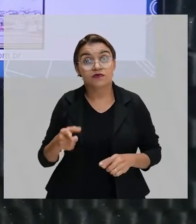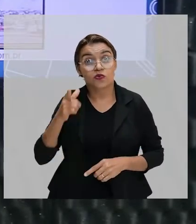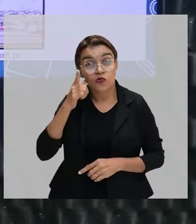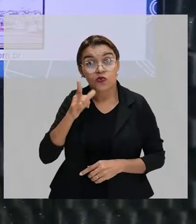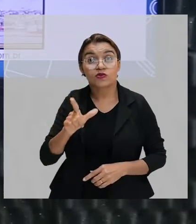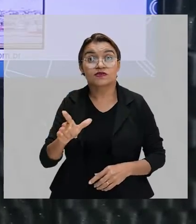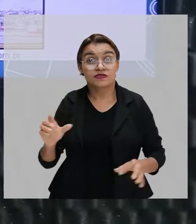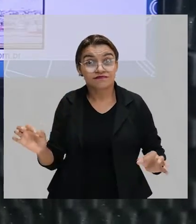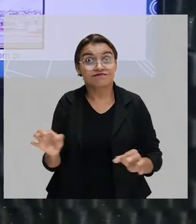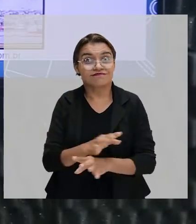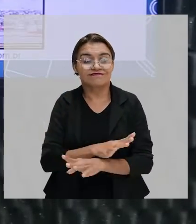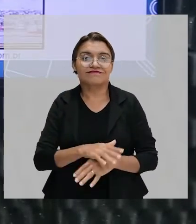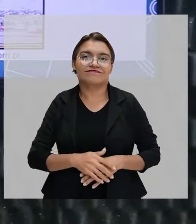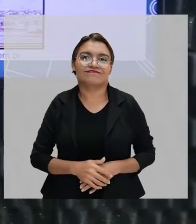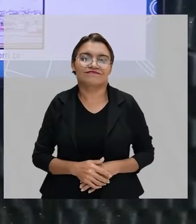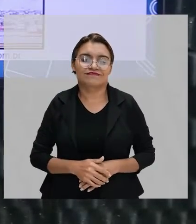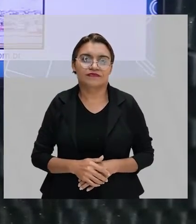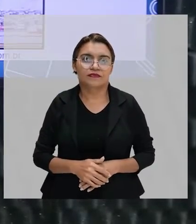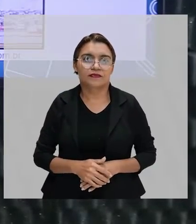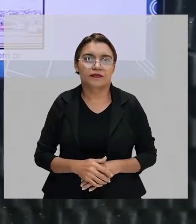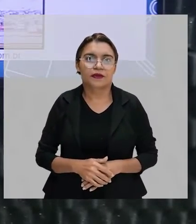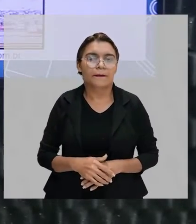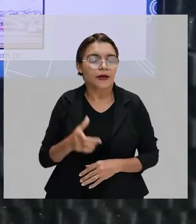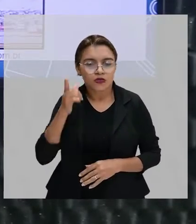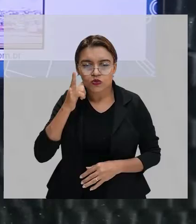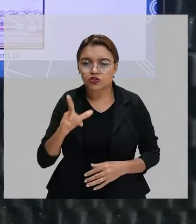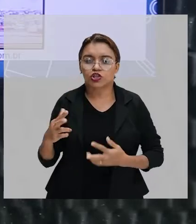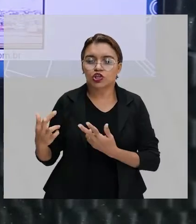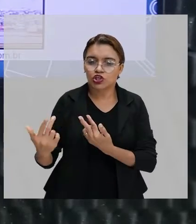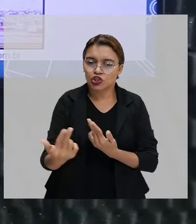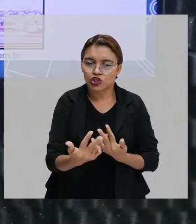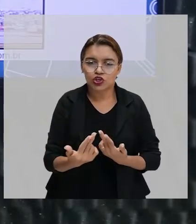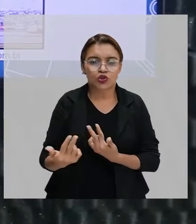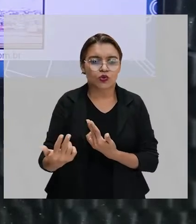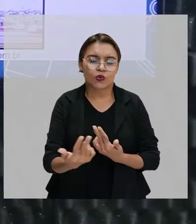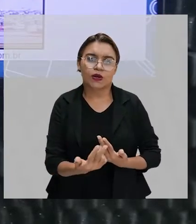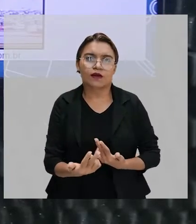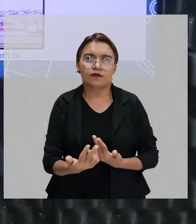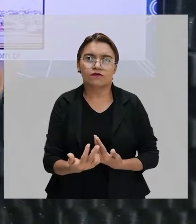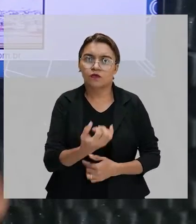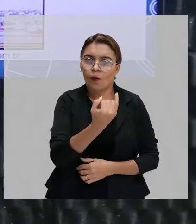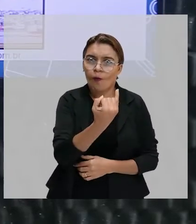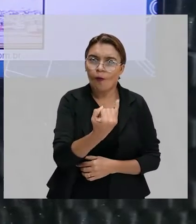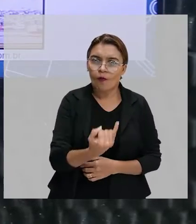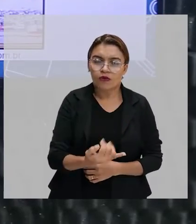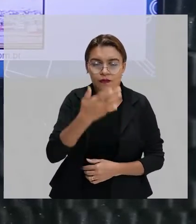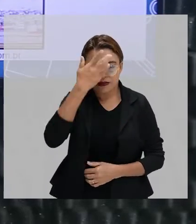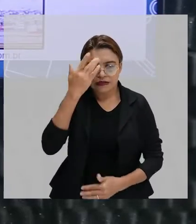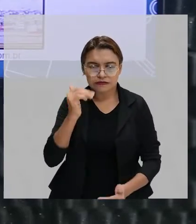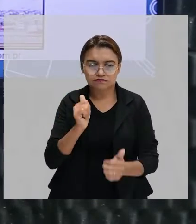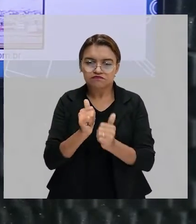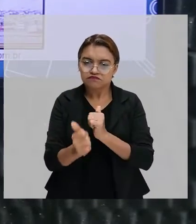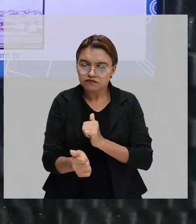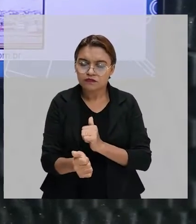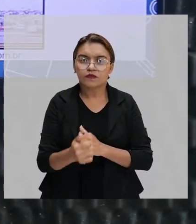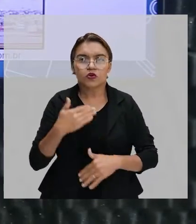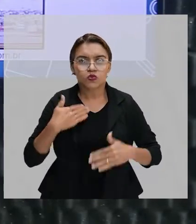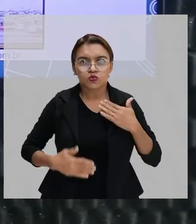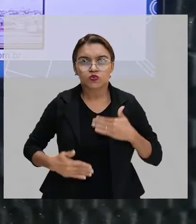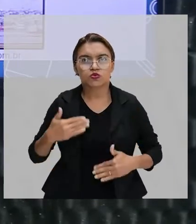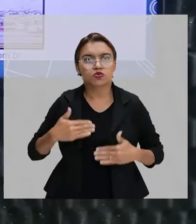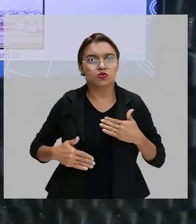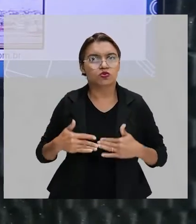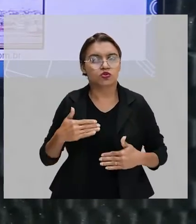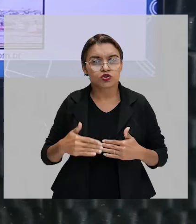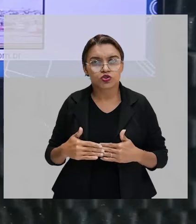consegui concluir Mas jamais eu atingirei o resultado que os atletas que tem um biótipo propício a esse tipo de atividade